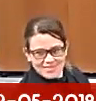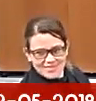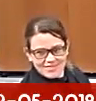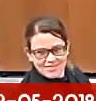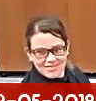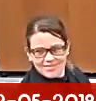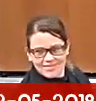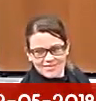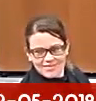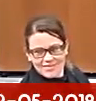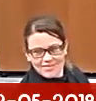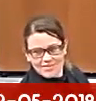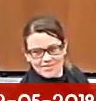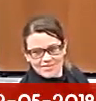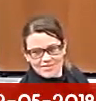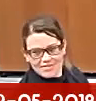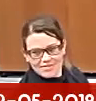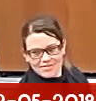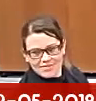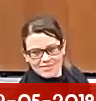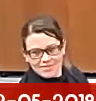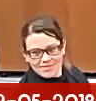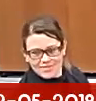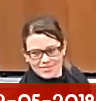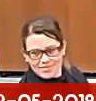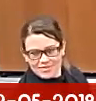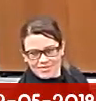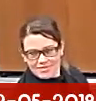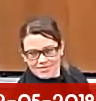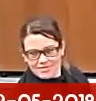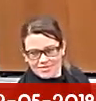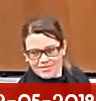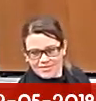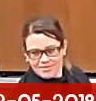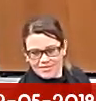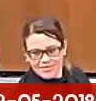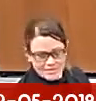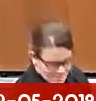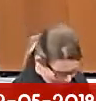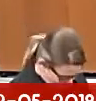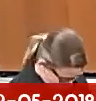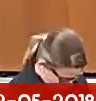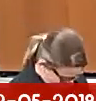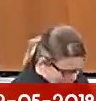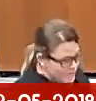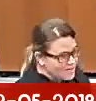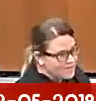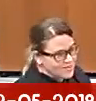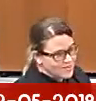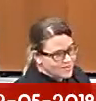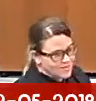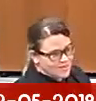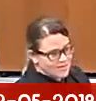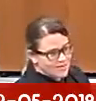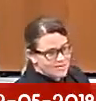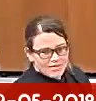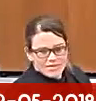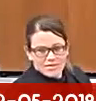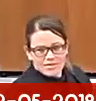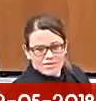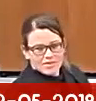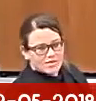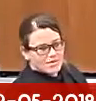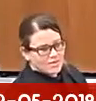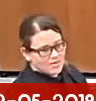estão pensando de fazer? Isso é muito importante. A Vanusa quer falar. É a de